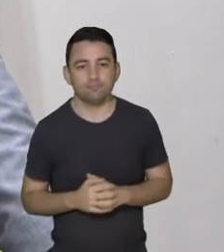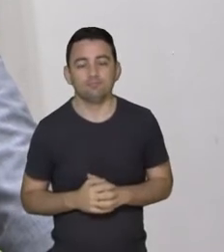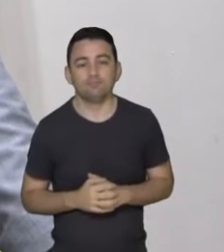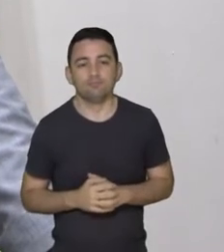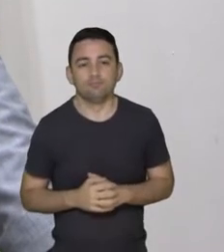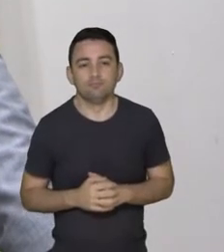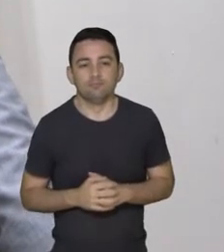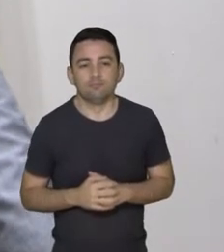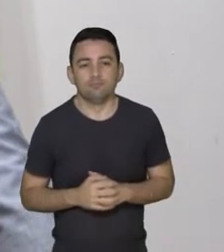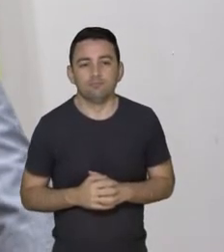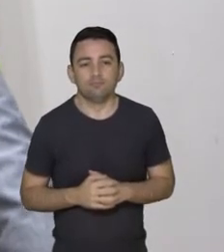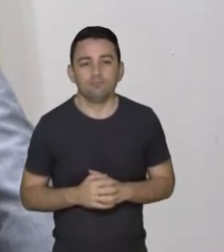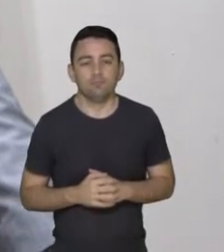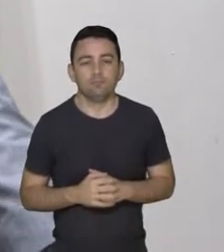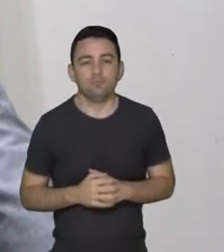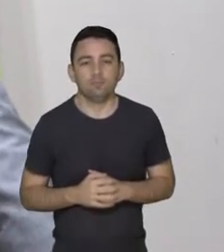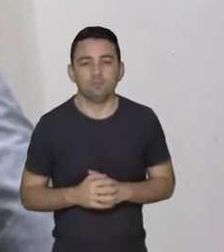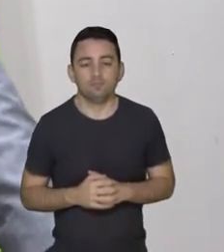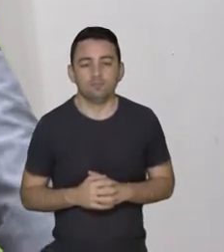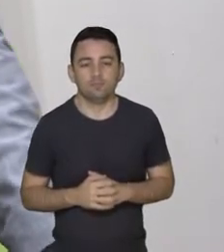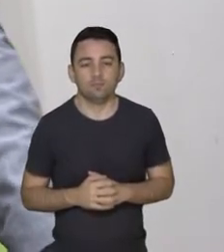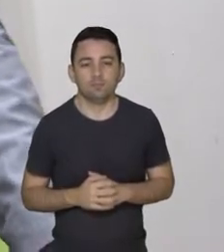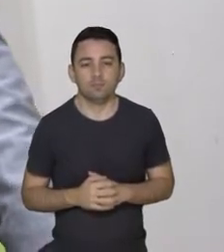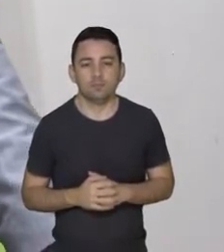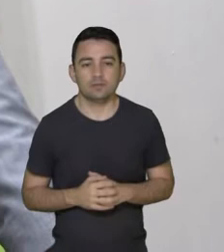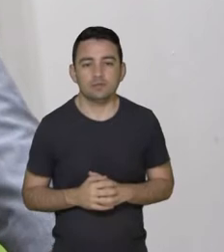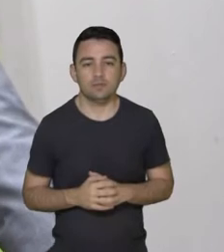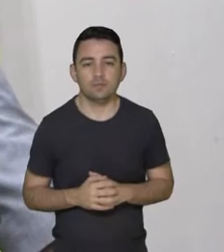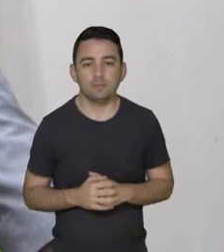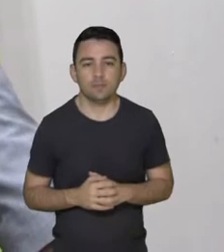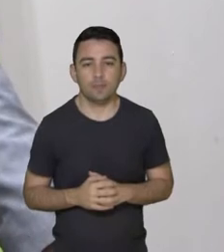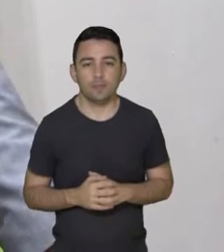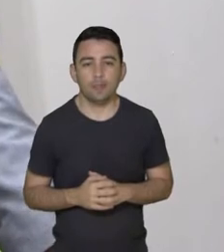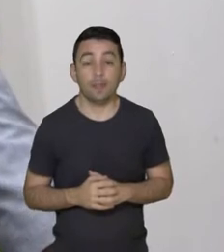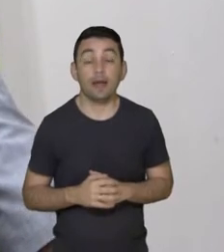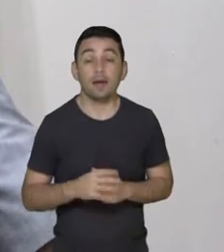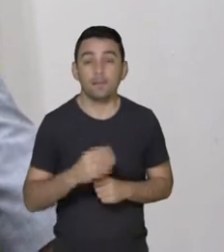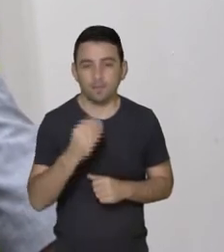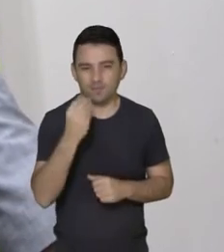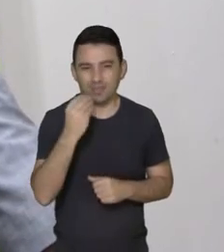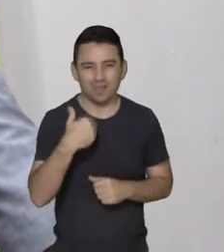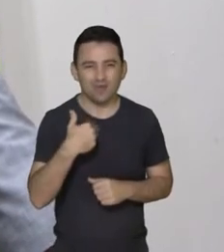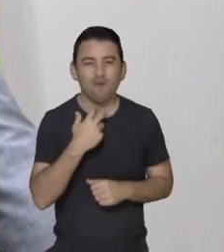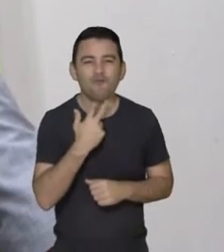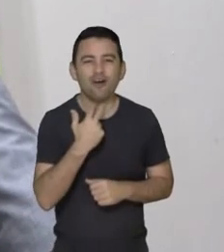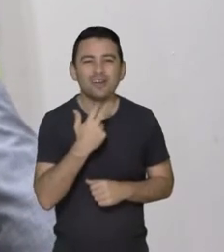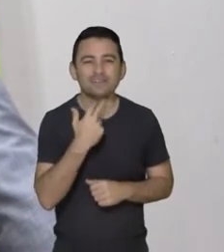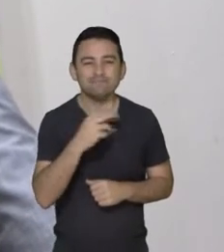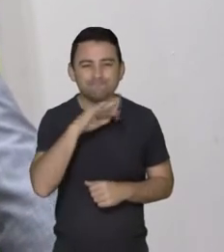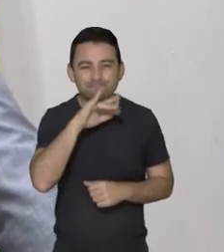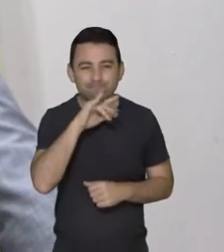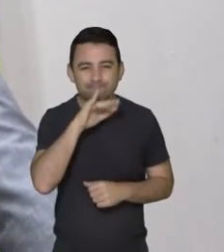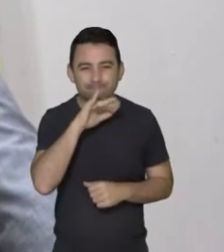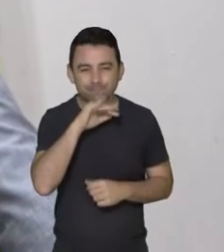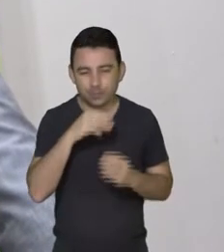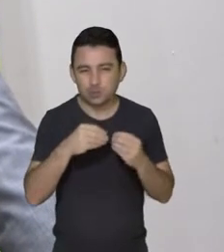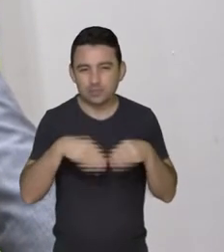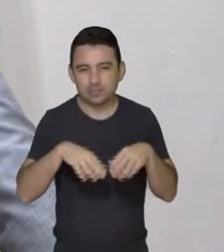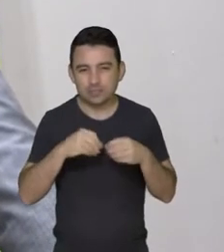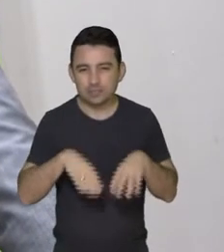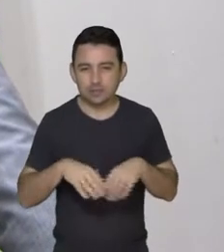então eu quero também aproveitar tô com a voz bastante prejudicada né